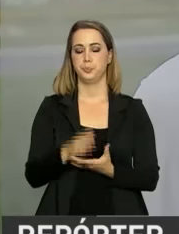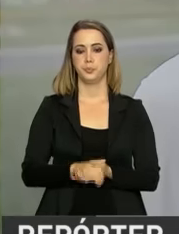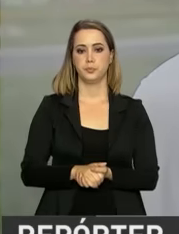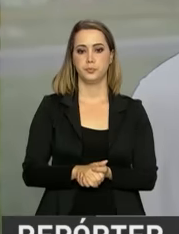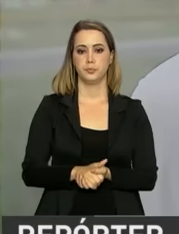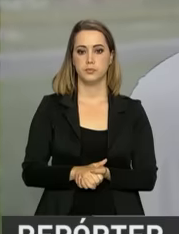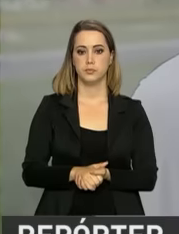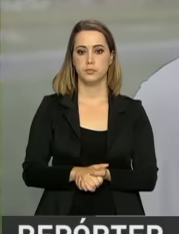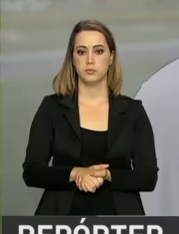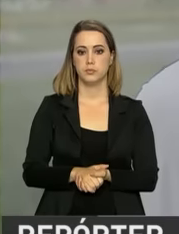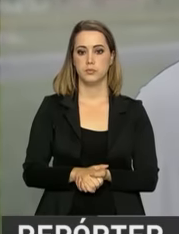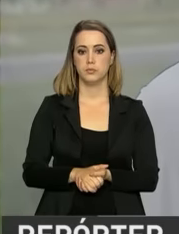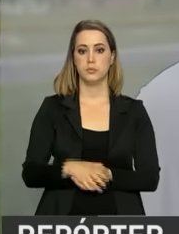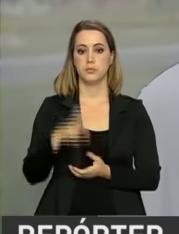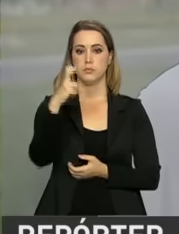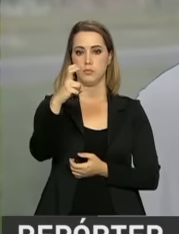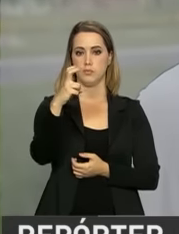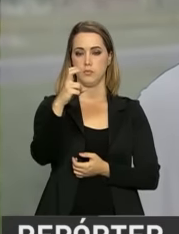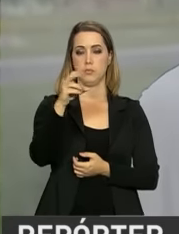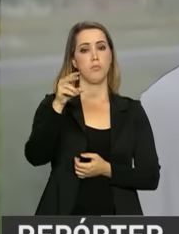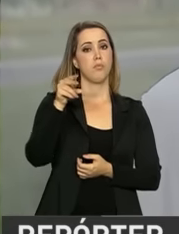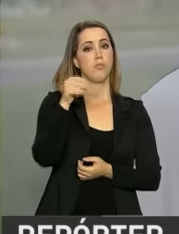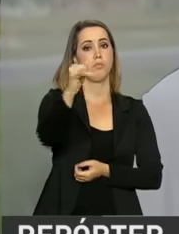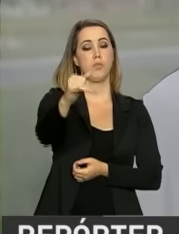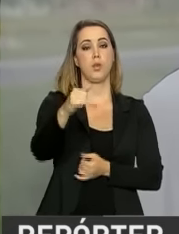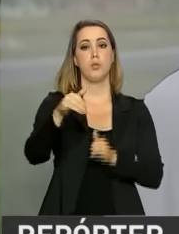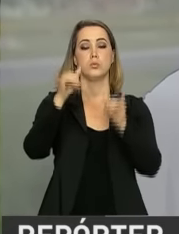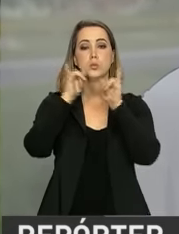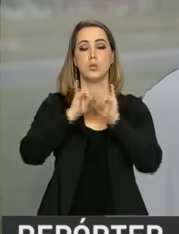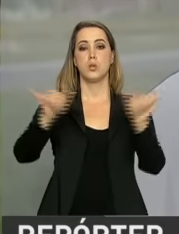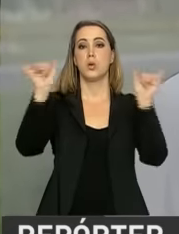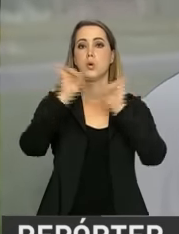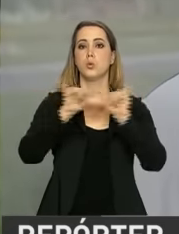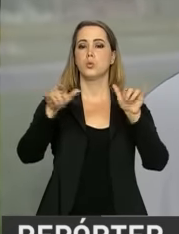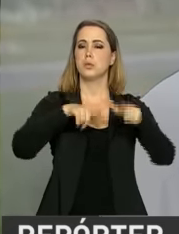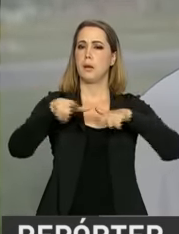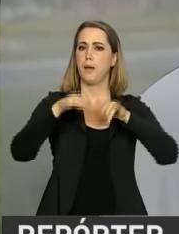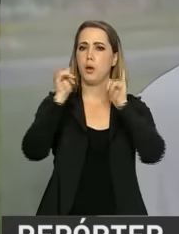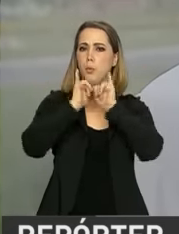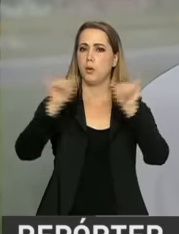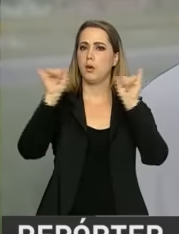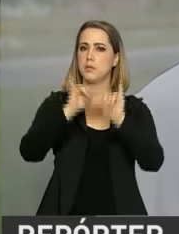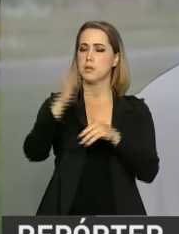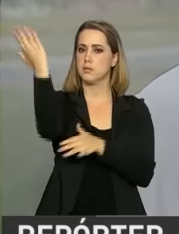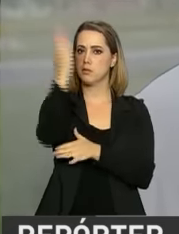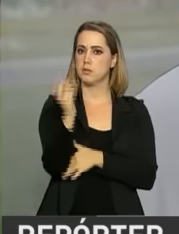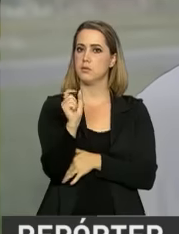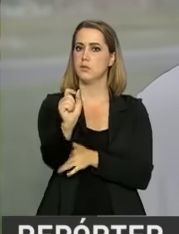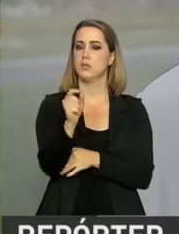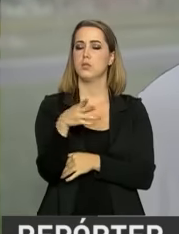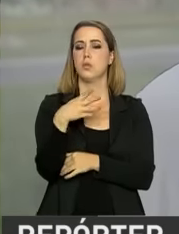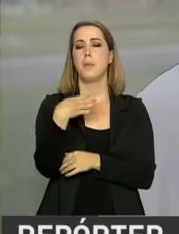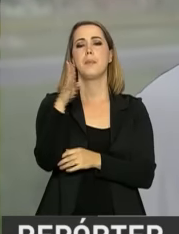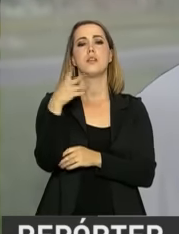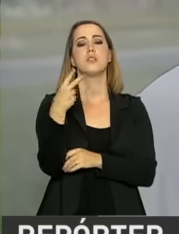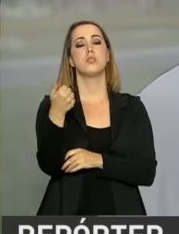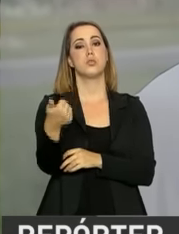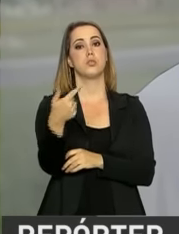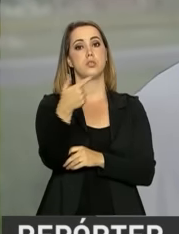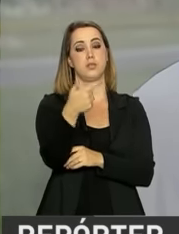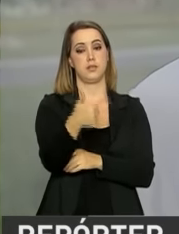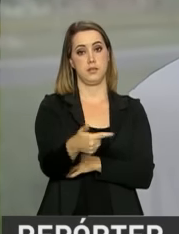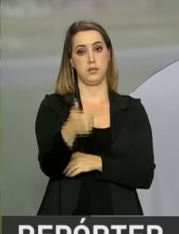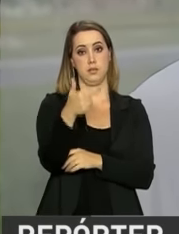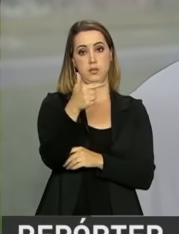PRF nos cinco dias da operação proclamação da república a polícia rodoviária federal fiscalizou mais de 122.000